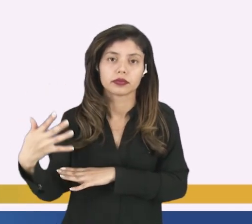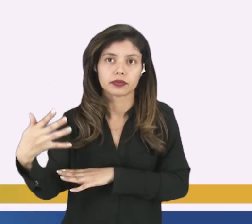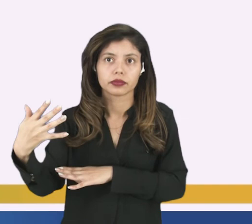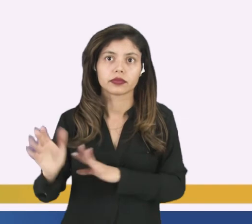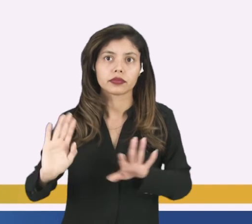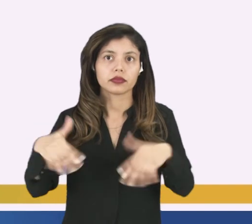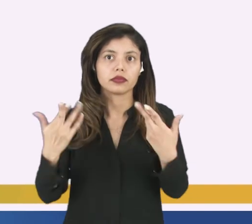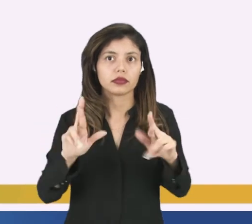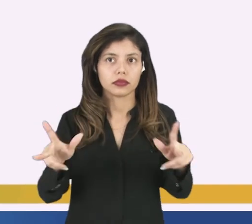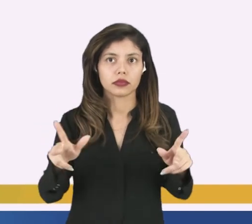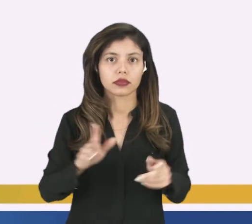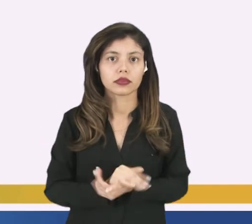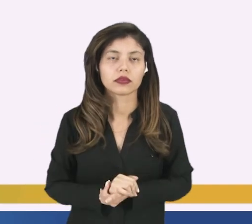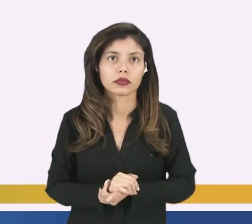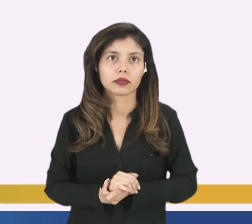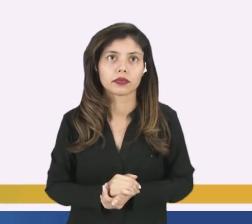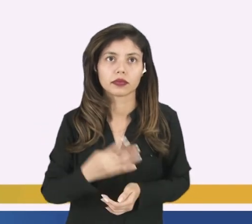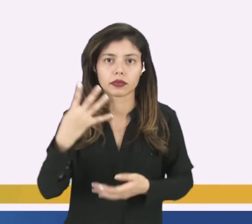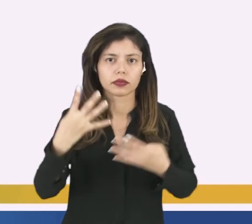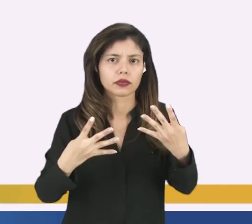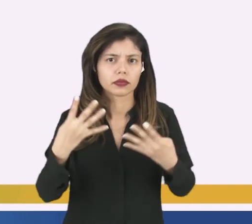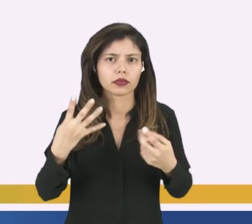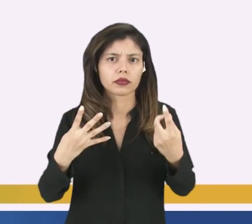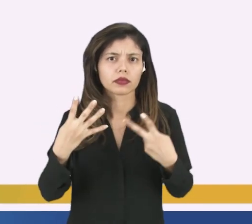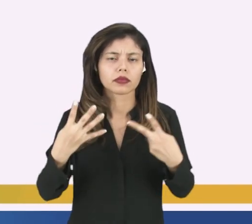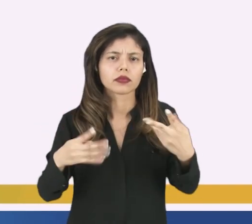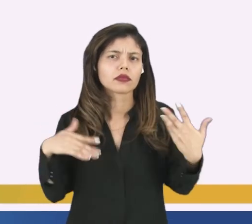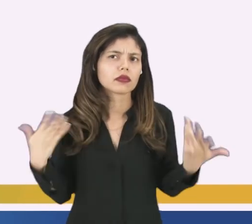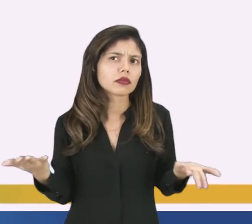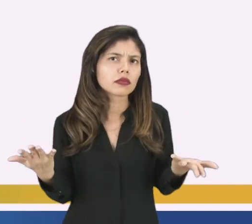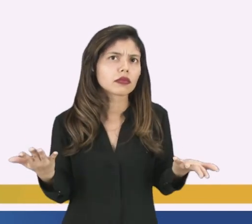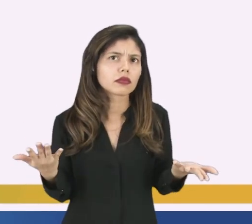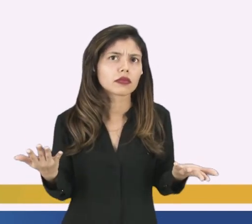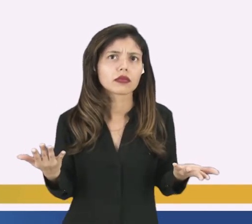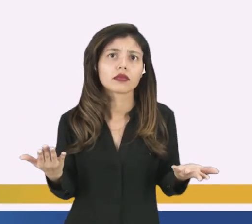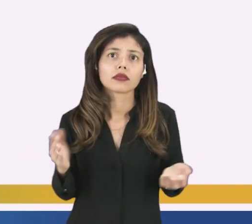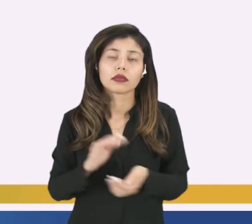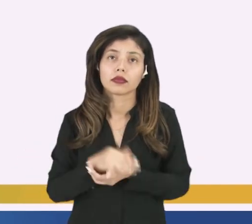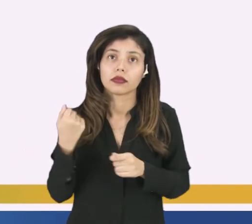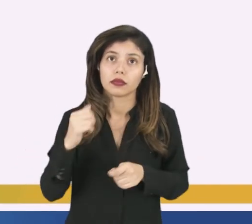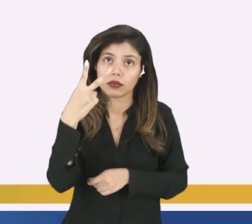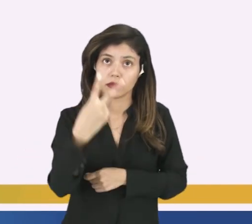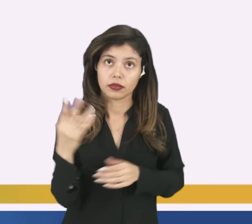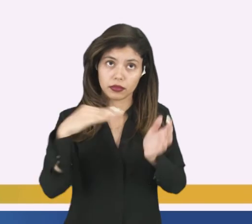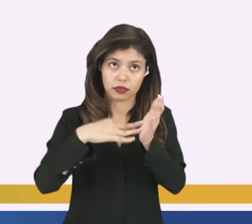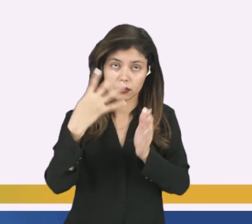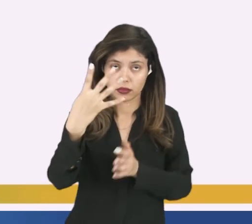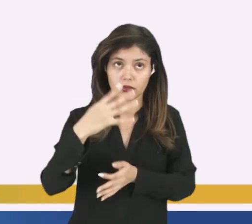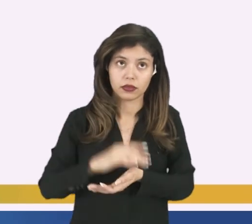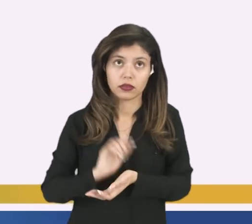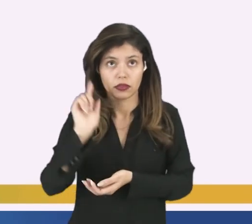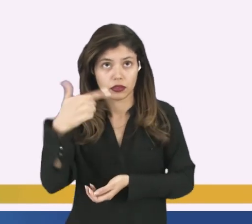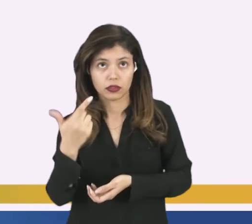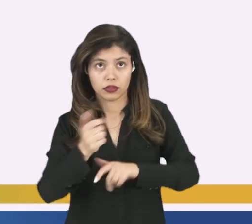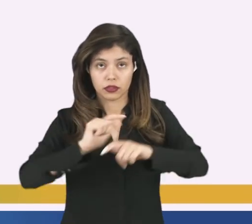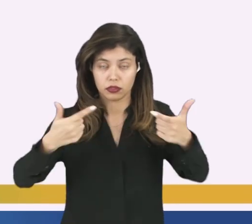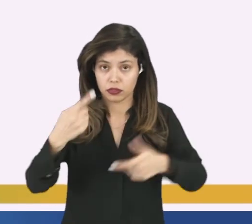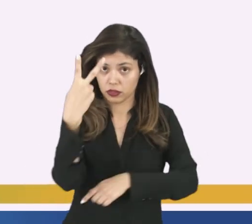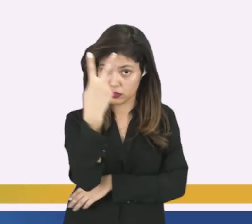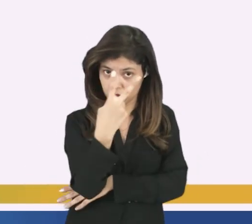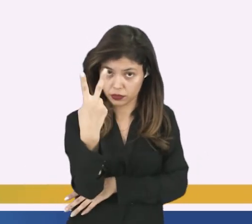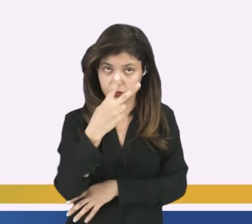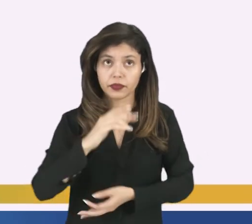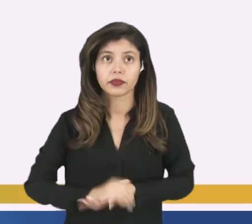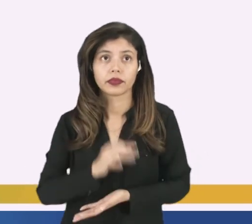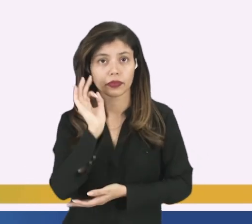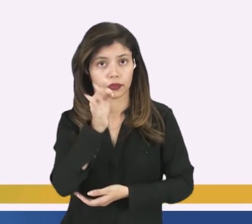questão parabólica é 4. Qual é a diferença daqui para cá? Como assim? O coeficiente angular da reta B terá que passar de 2 para 4. Logo,